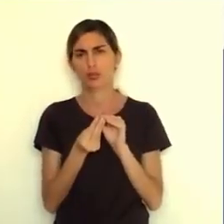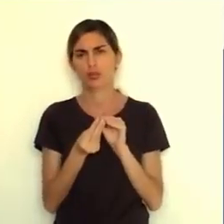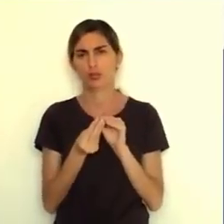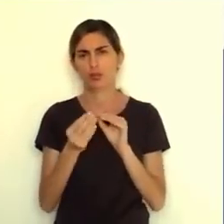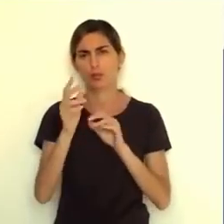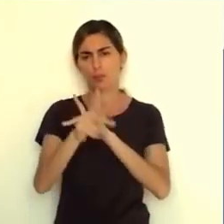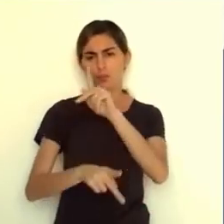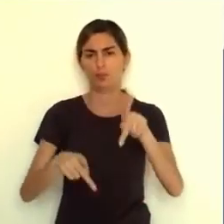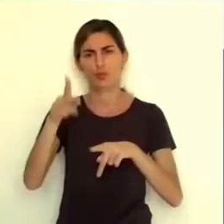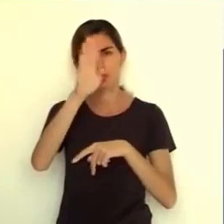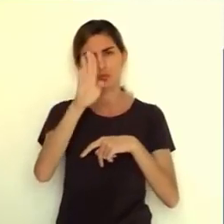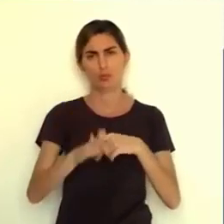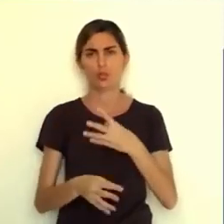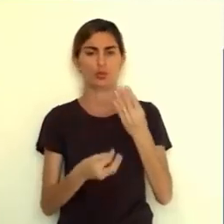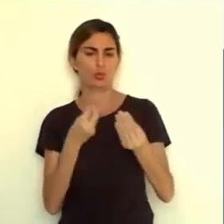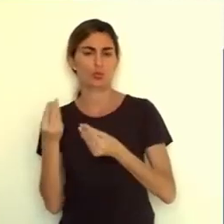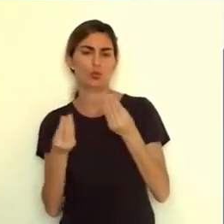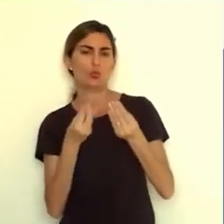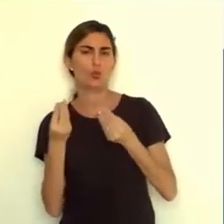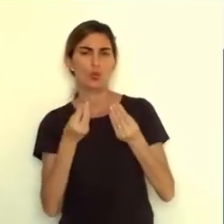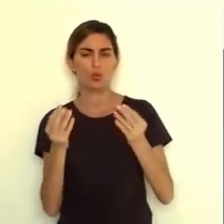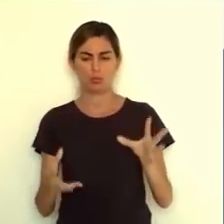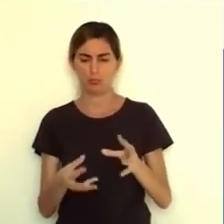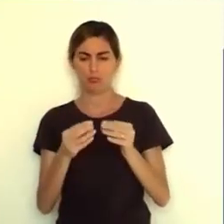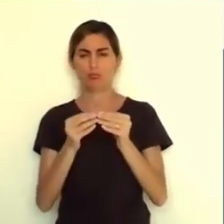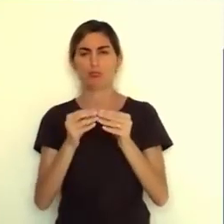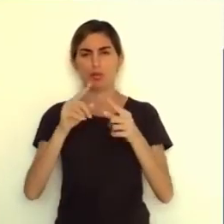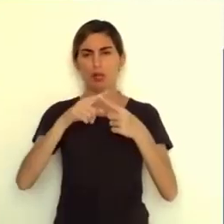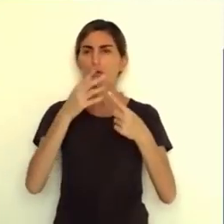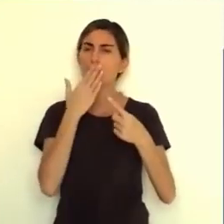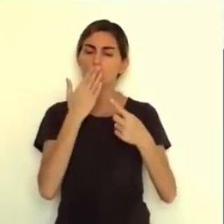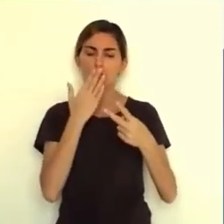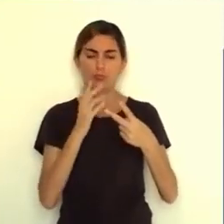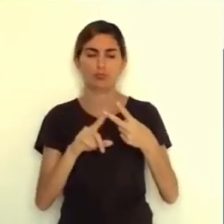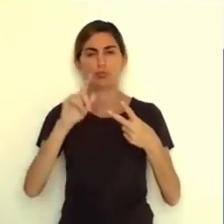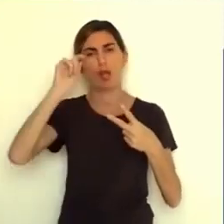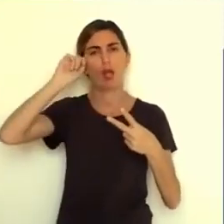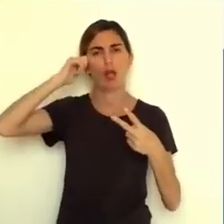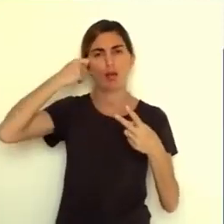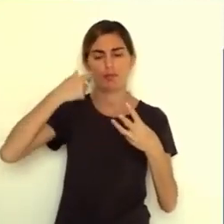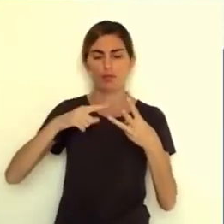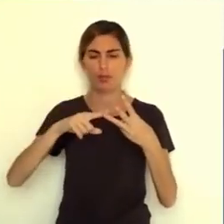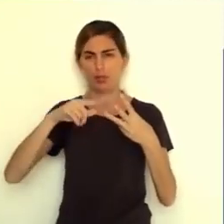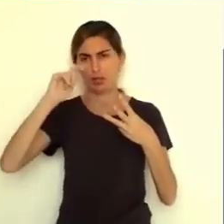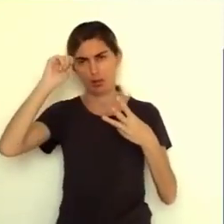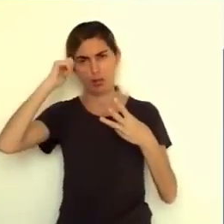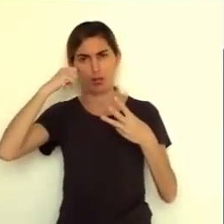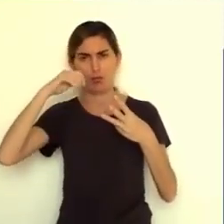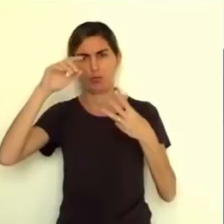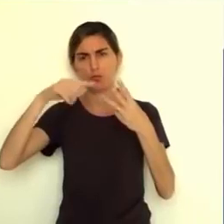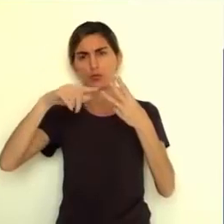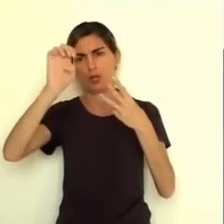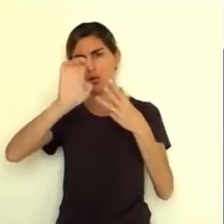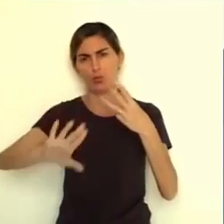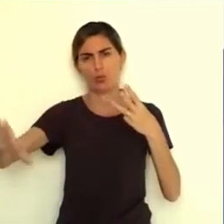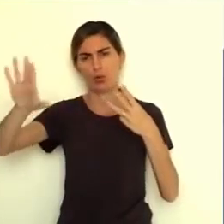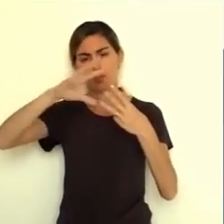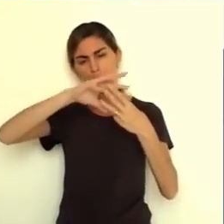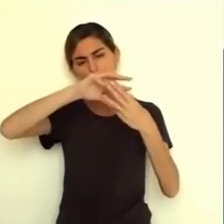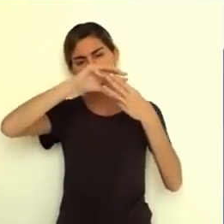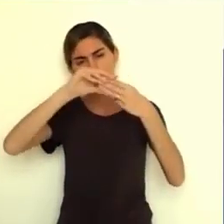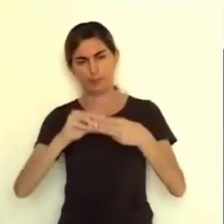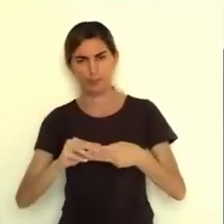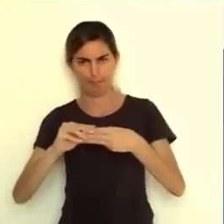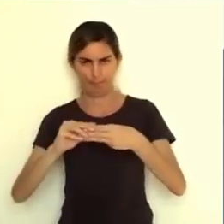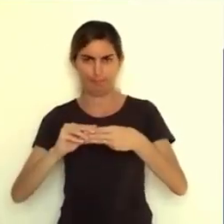a composição do povo brasileiro como sendo uma junção de indígenas africanos, negros africanos e